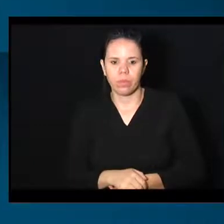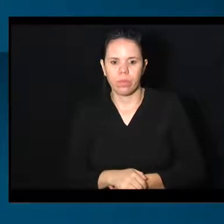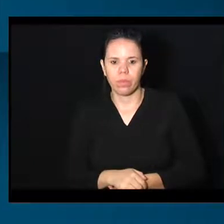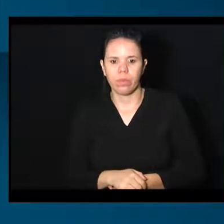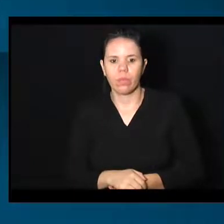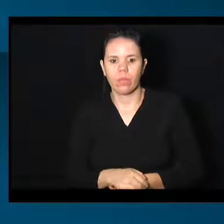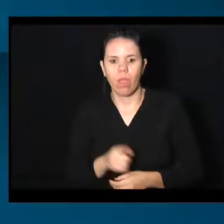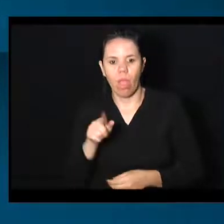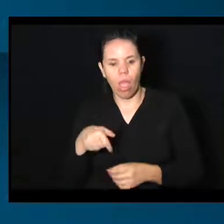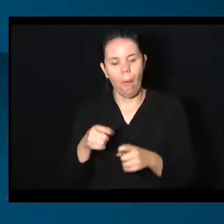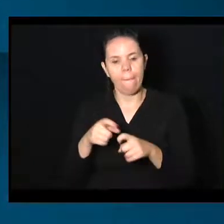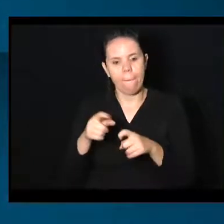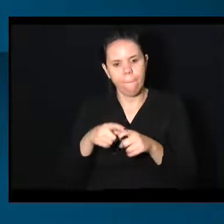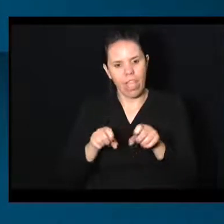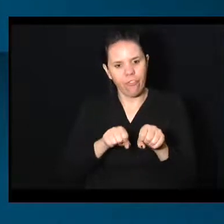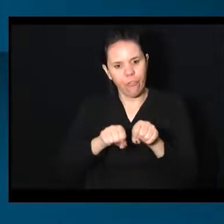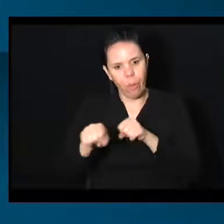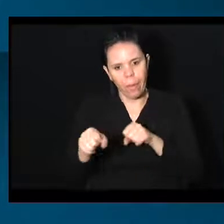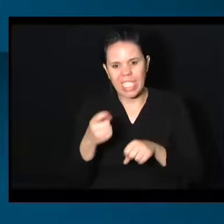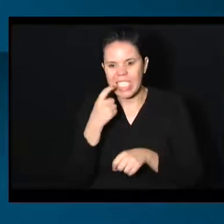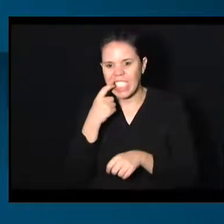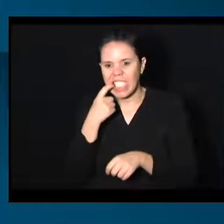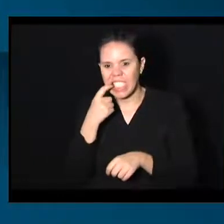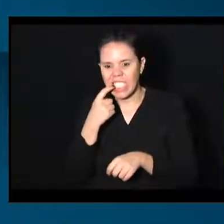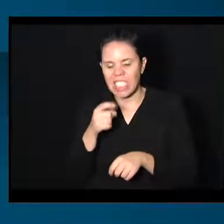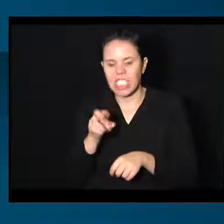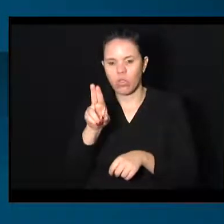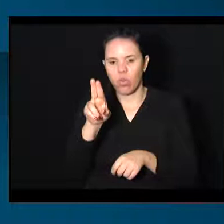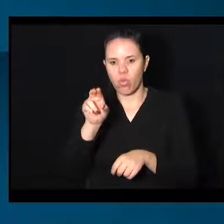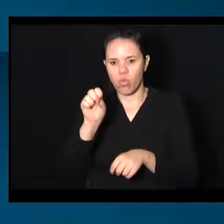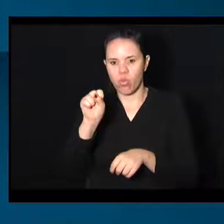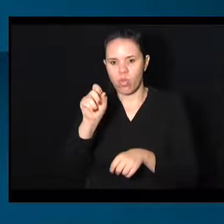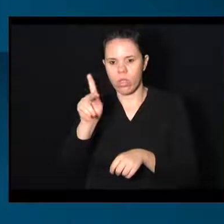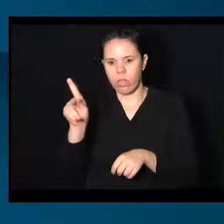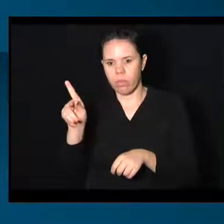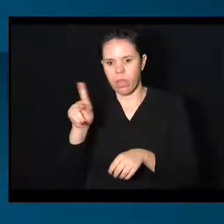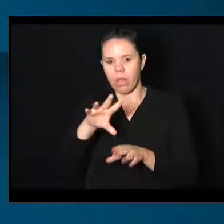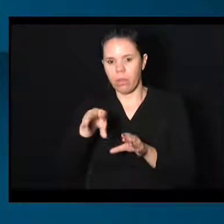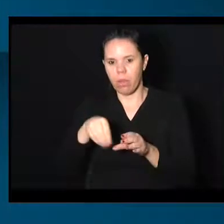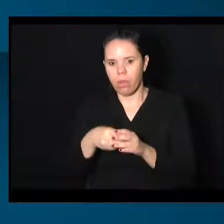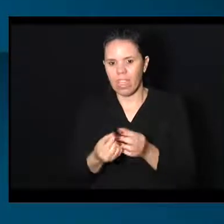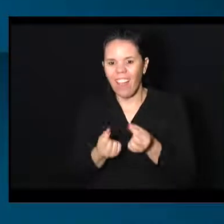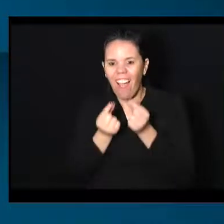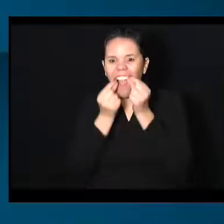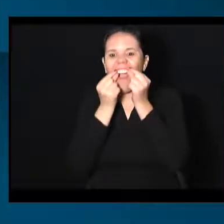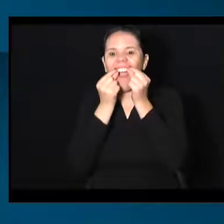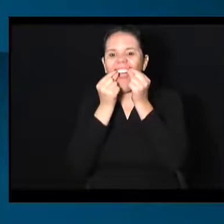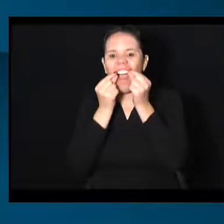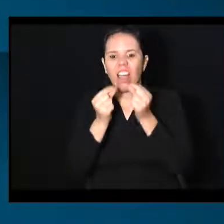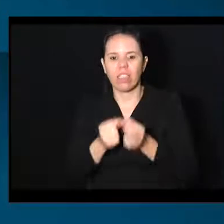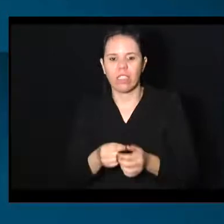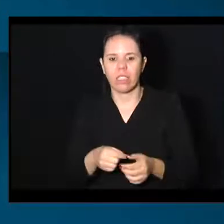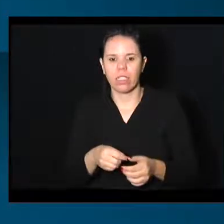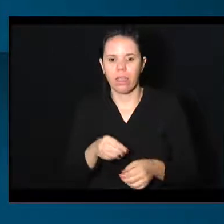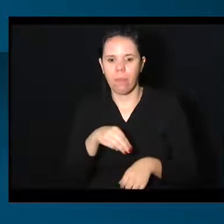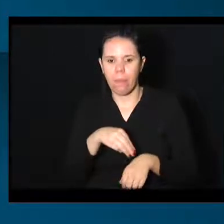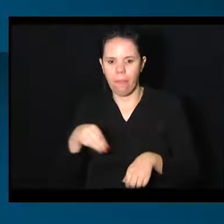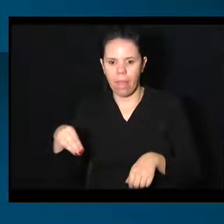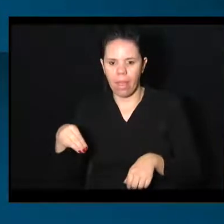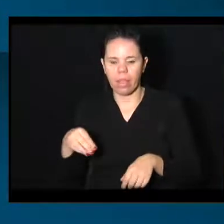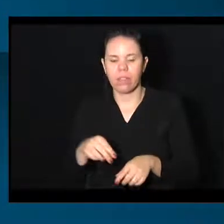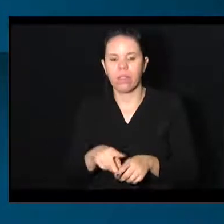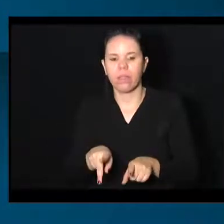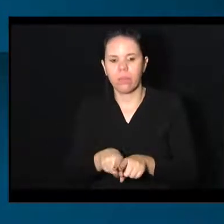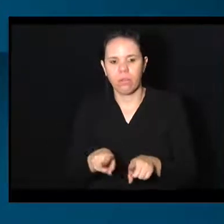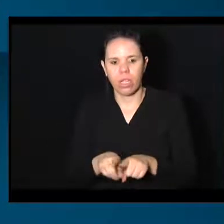dentista é graduado pela USP e especialista em implantodontia e mestre em periodontia. A doutora Michele